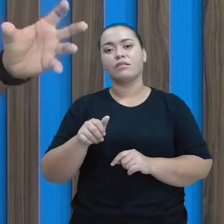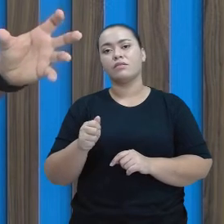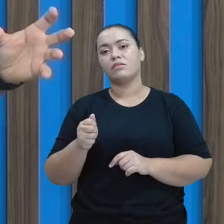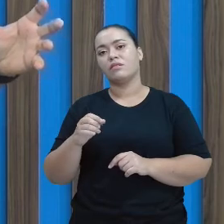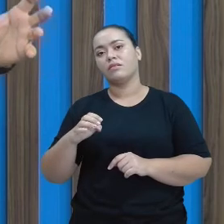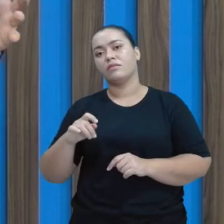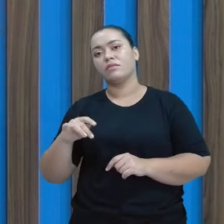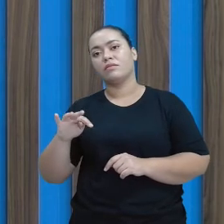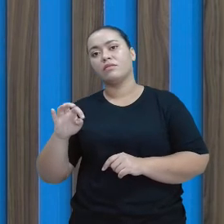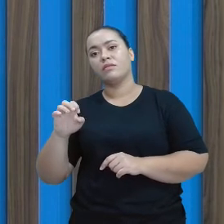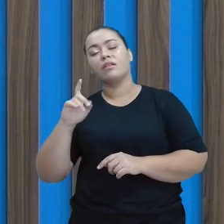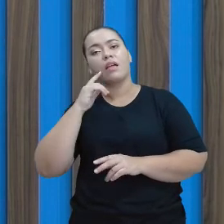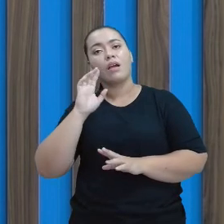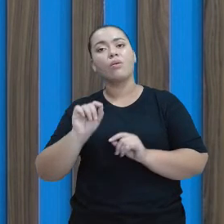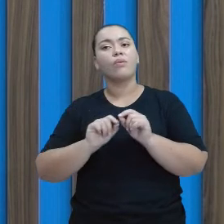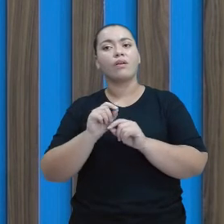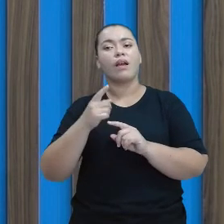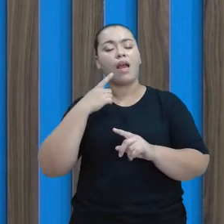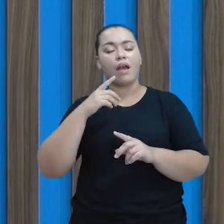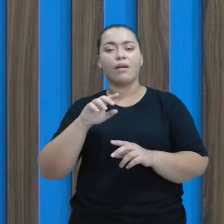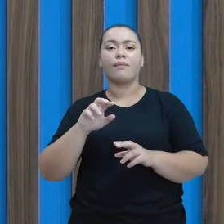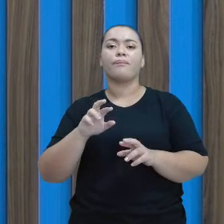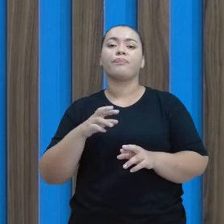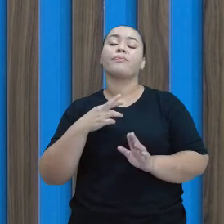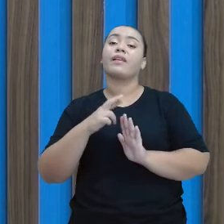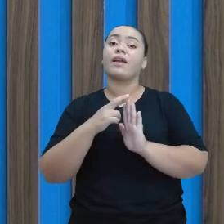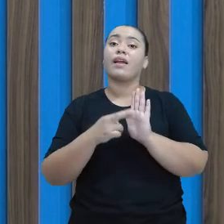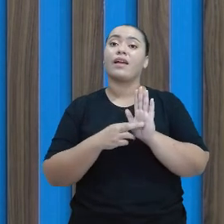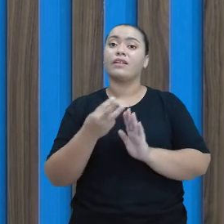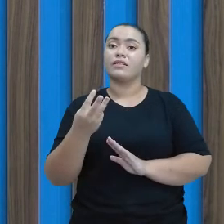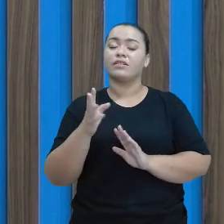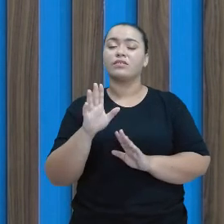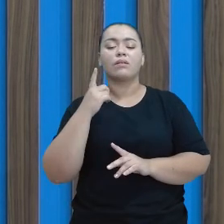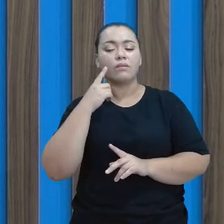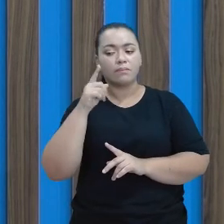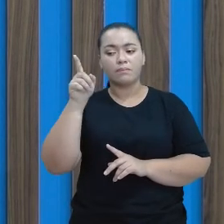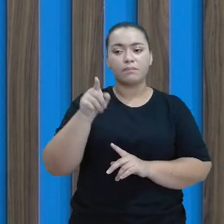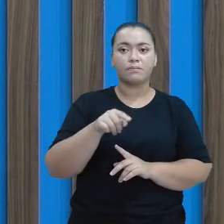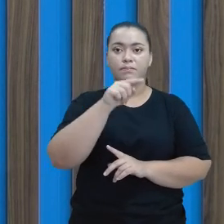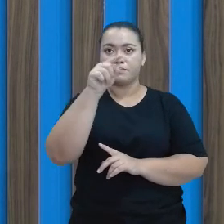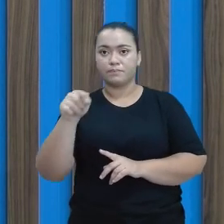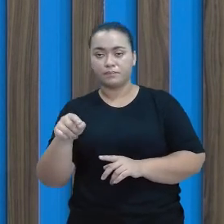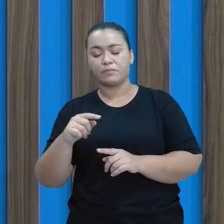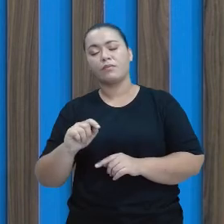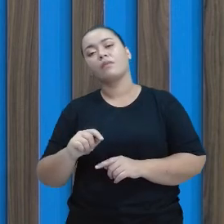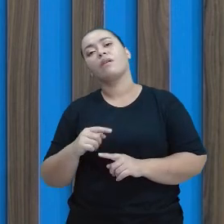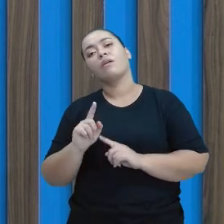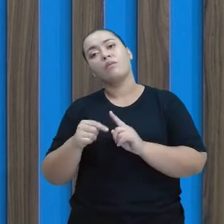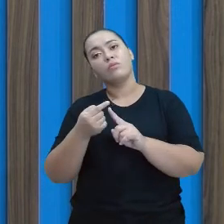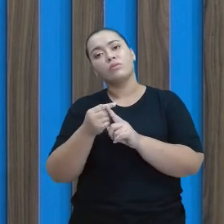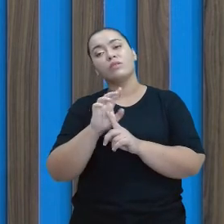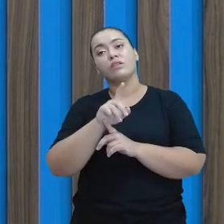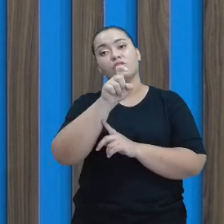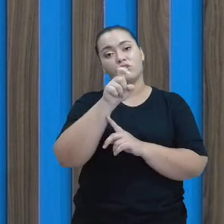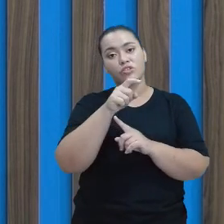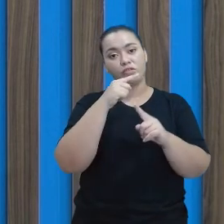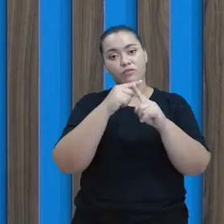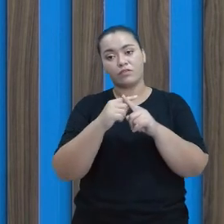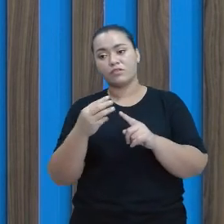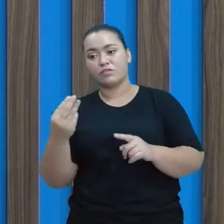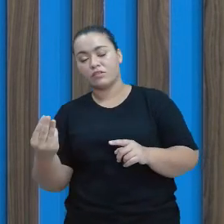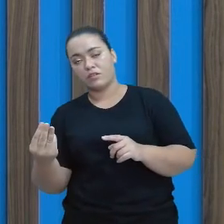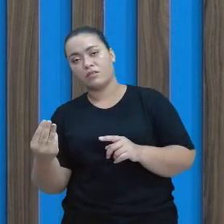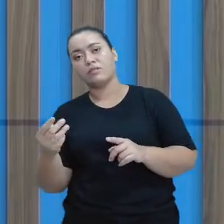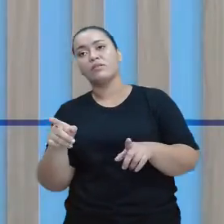de 3, tá? Aplicando a definição lá do produto dos meios pelos extremos, tá bom? Então, multiplicou aí o x vezes 3